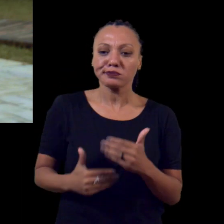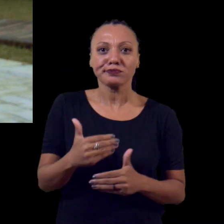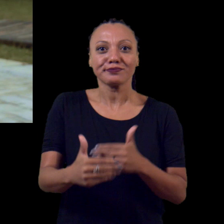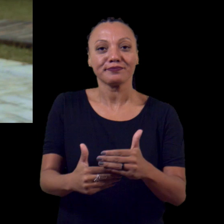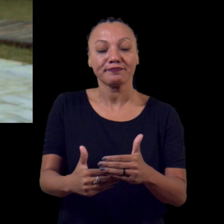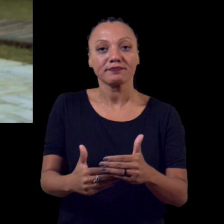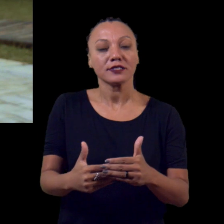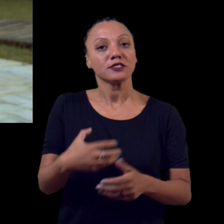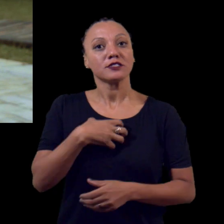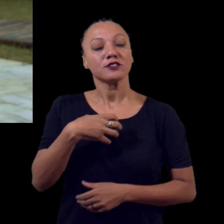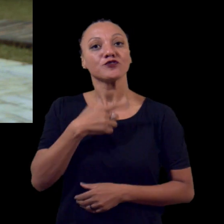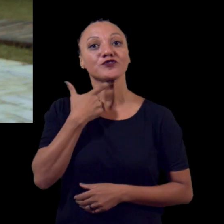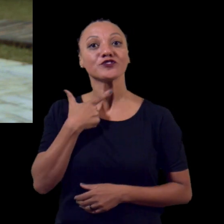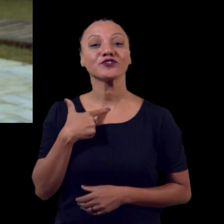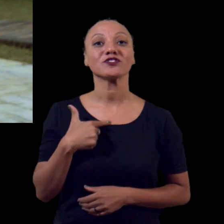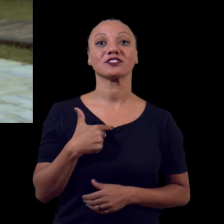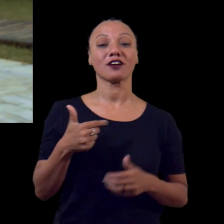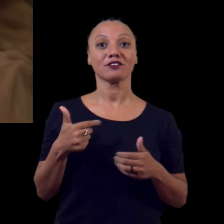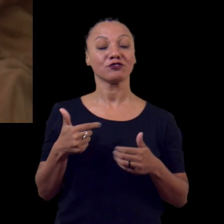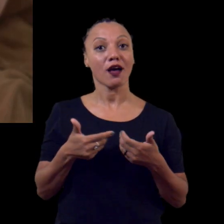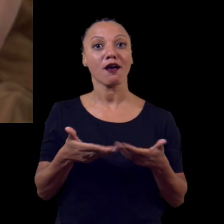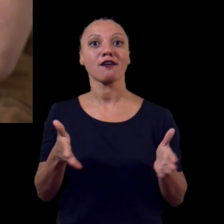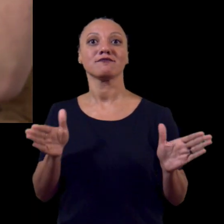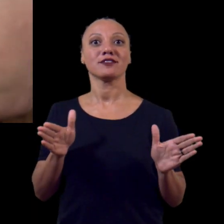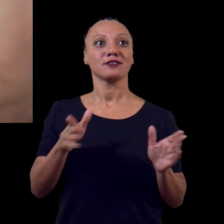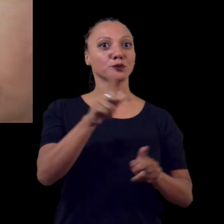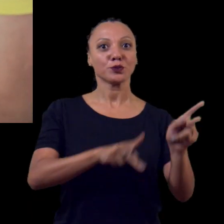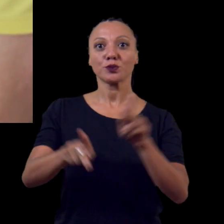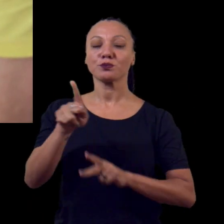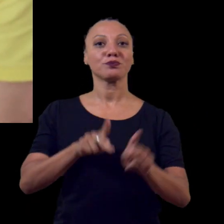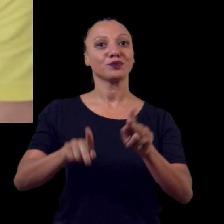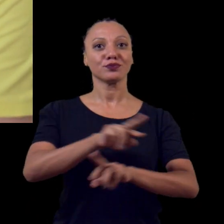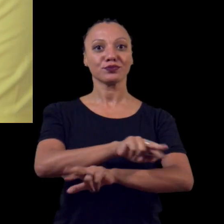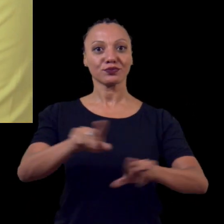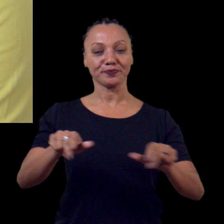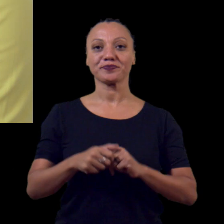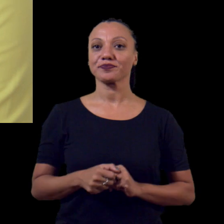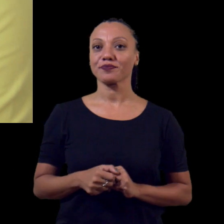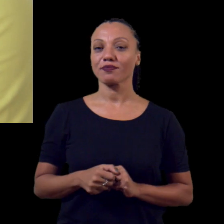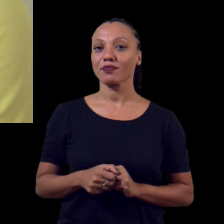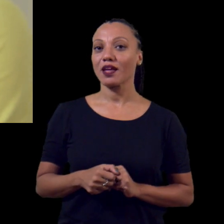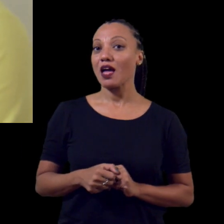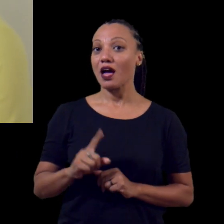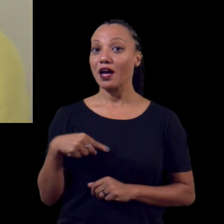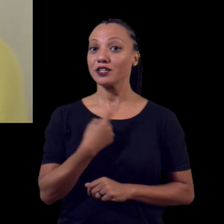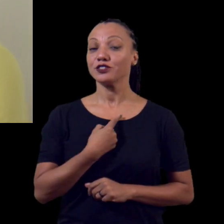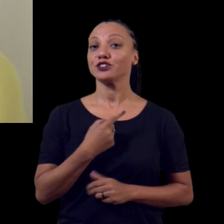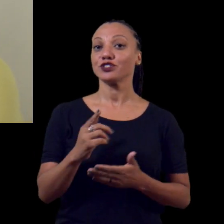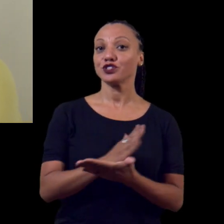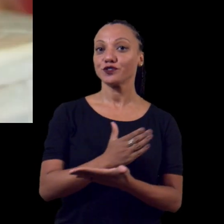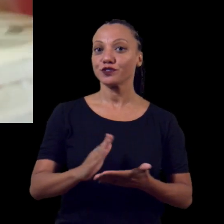sentimos a necessidade de falar com mais públicos. Abrimos a possibilidade de fechar em 2